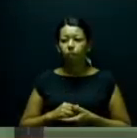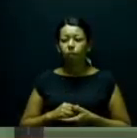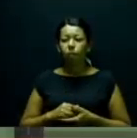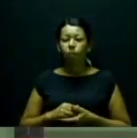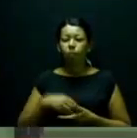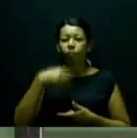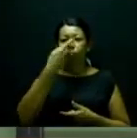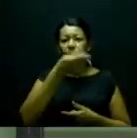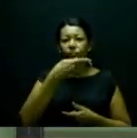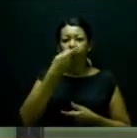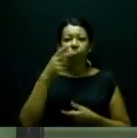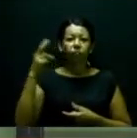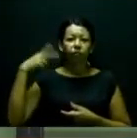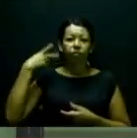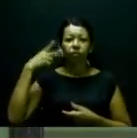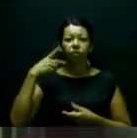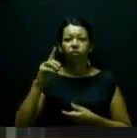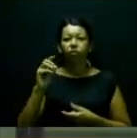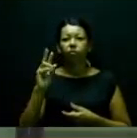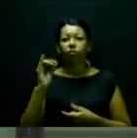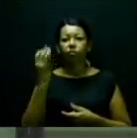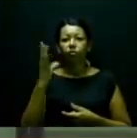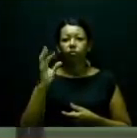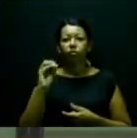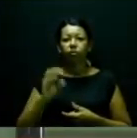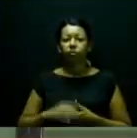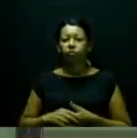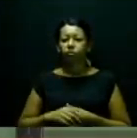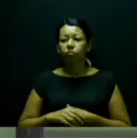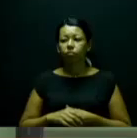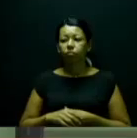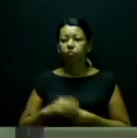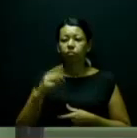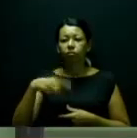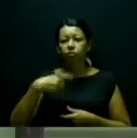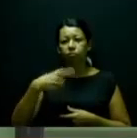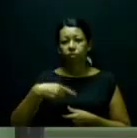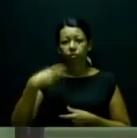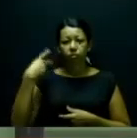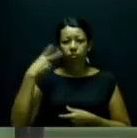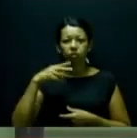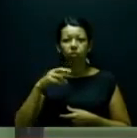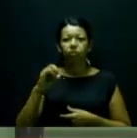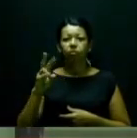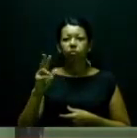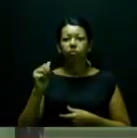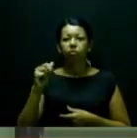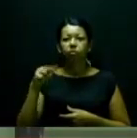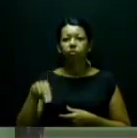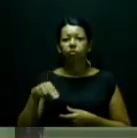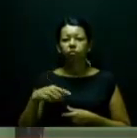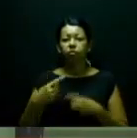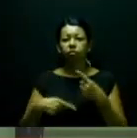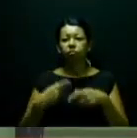Com a palavra, vereador Adeildo Eliodoro. Em seguida, vereador Ivan Delbrando. Depois, vereador Doda.